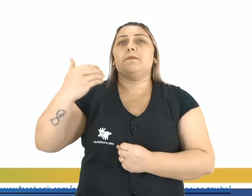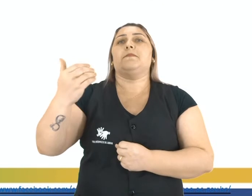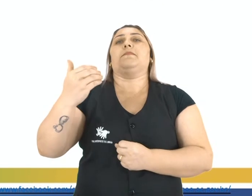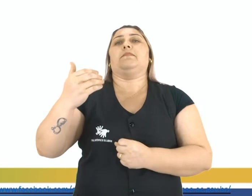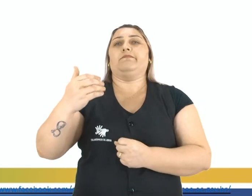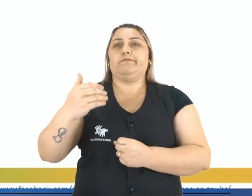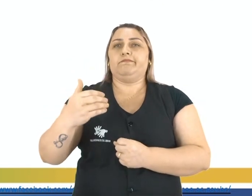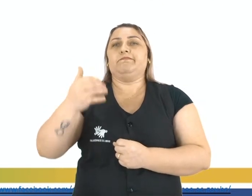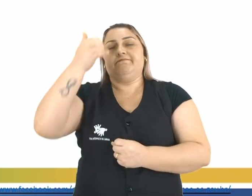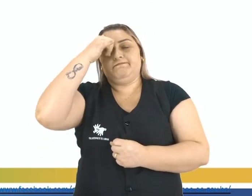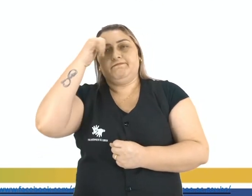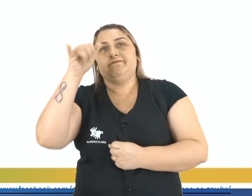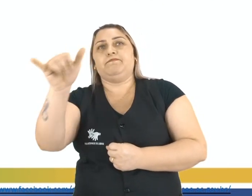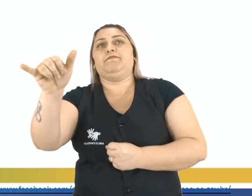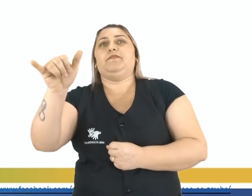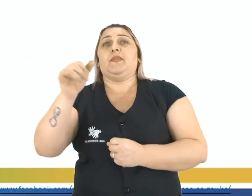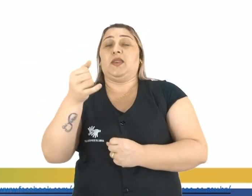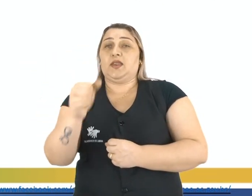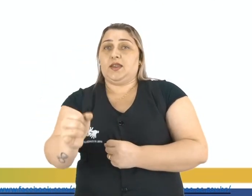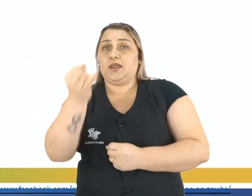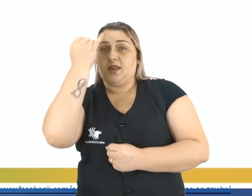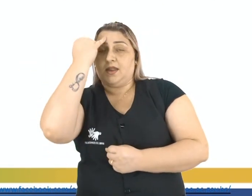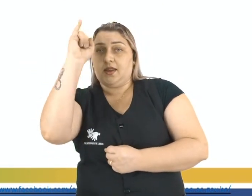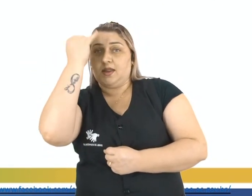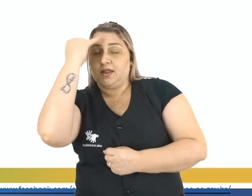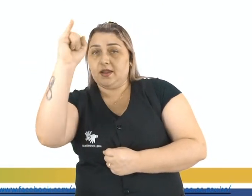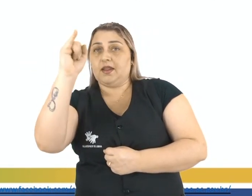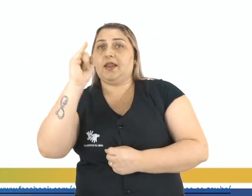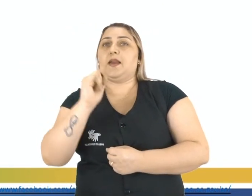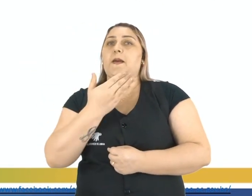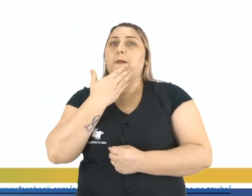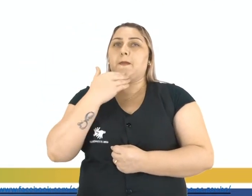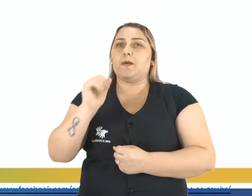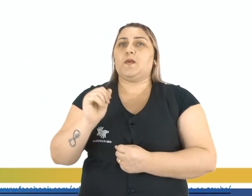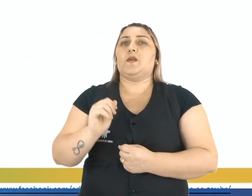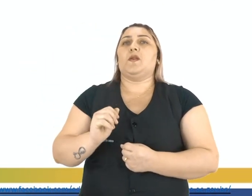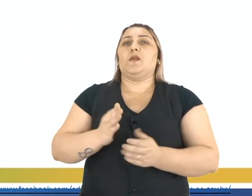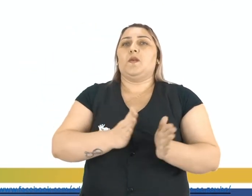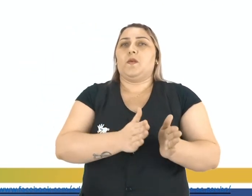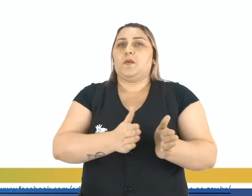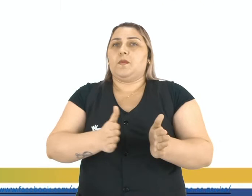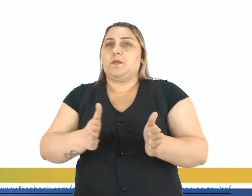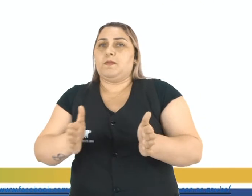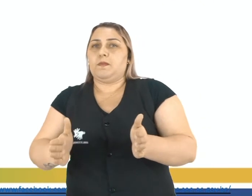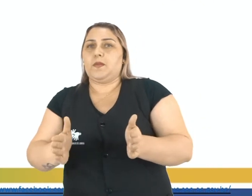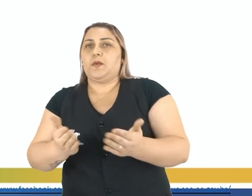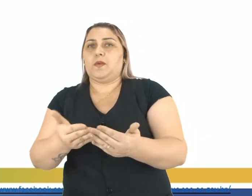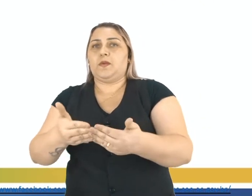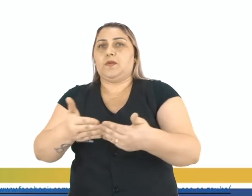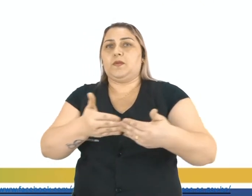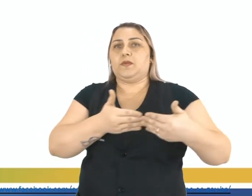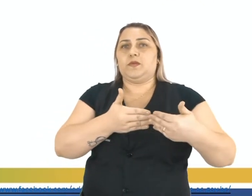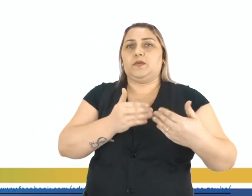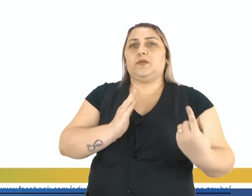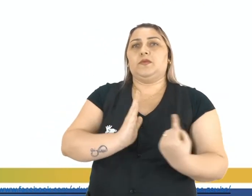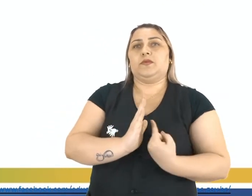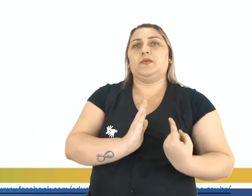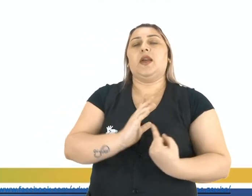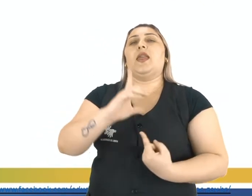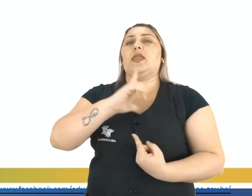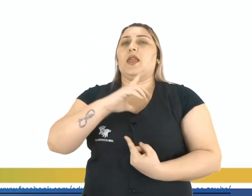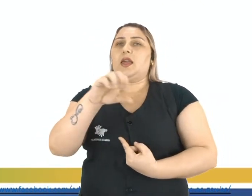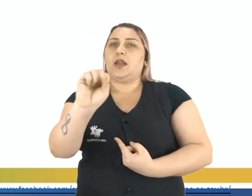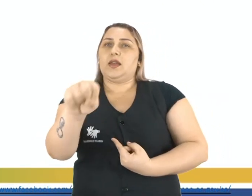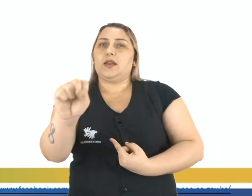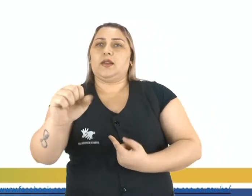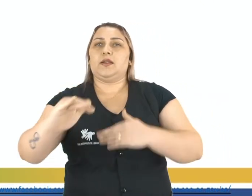remédio. Nesse caso, se a ideia discutida for a manutenção do período em tempo de isolamento social, existe sim